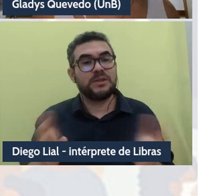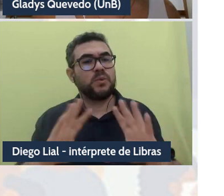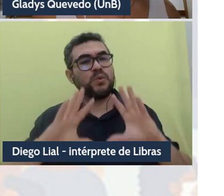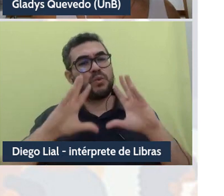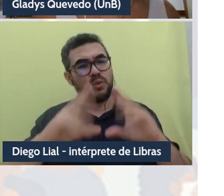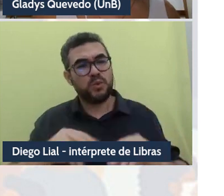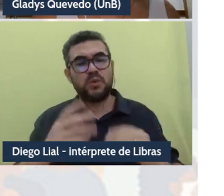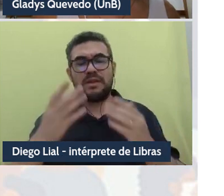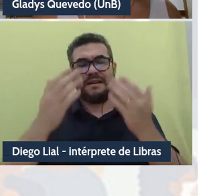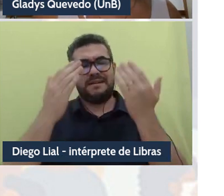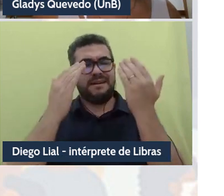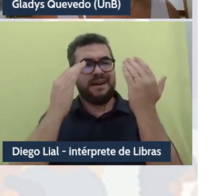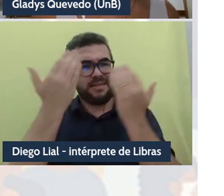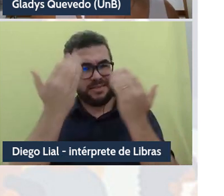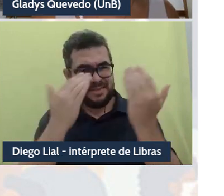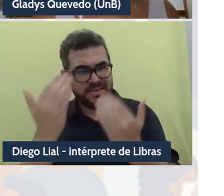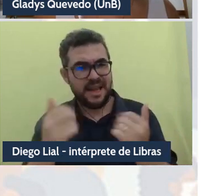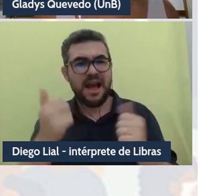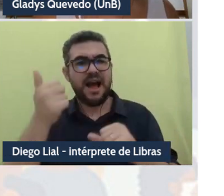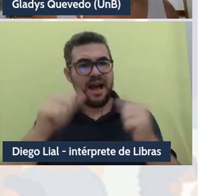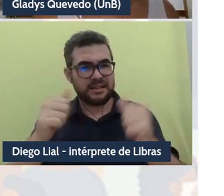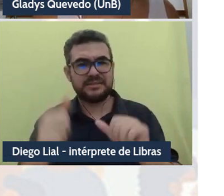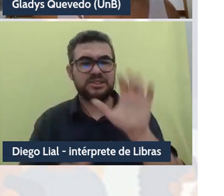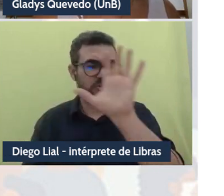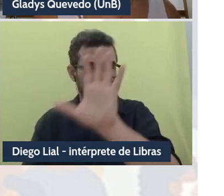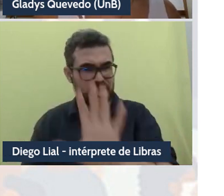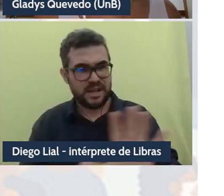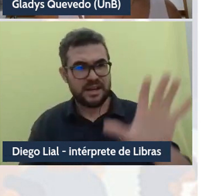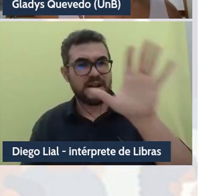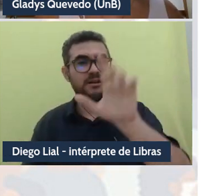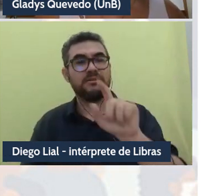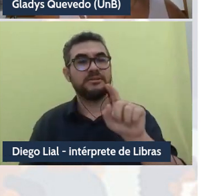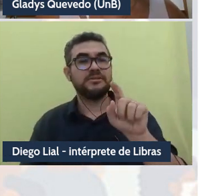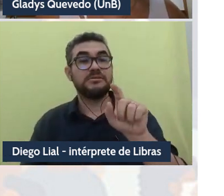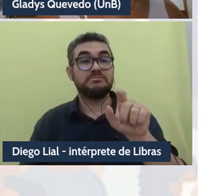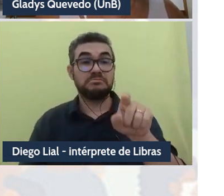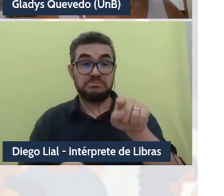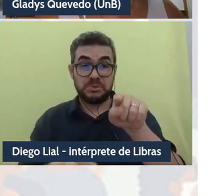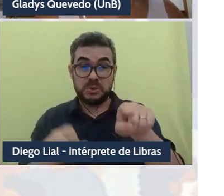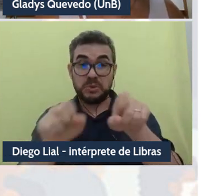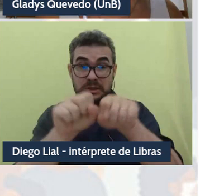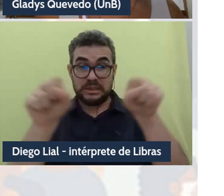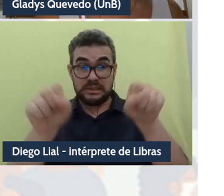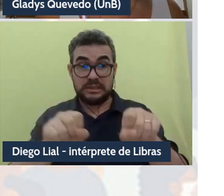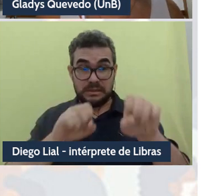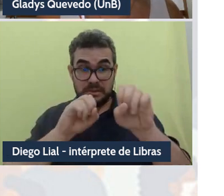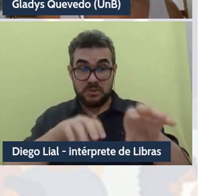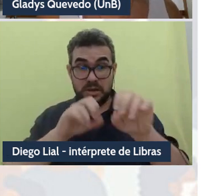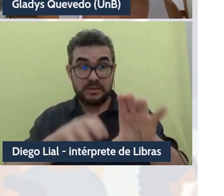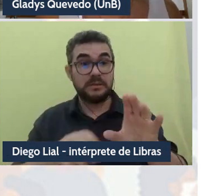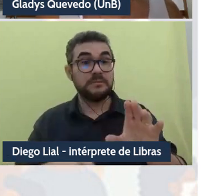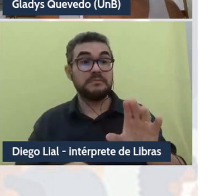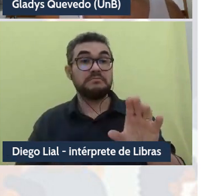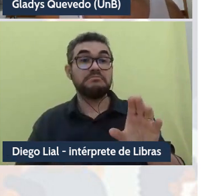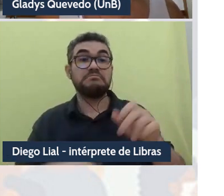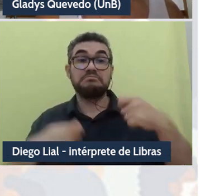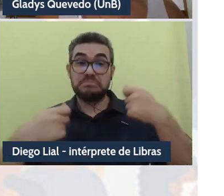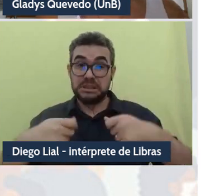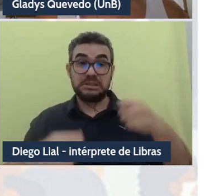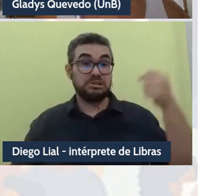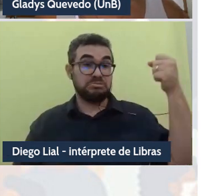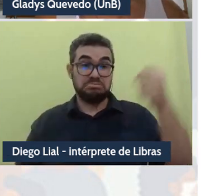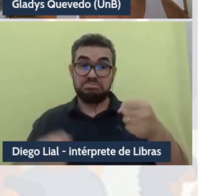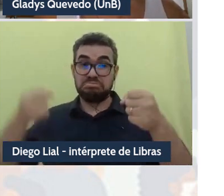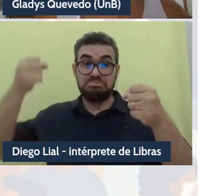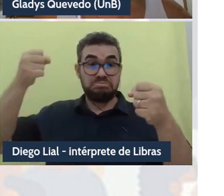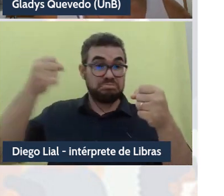que se deve fazer da sua inserção no sistema educacional por pessoas que entendem do assunto, por pessoas que